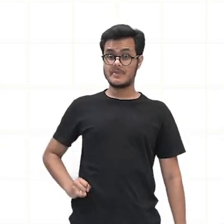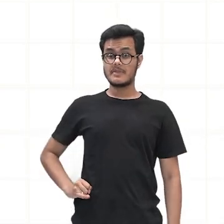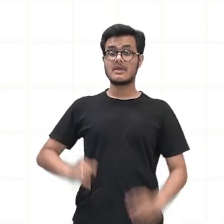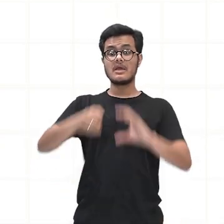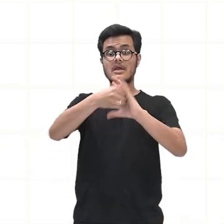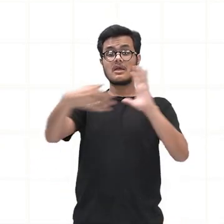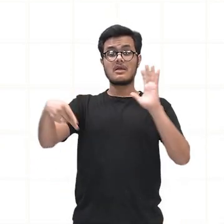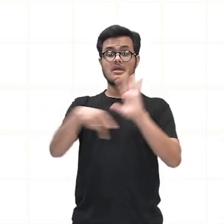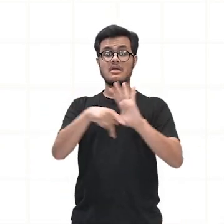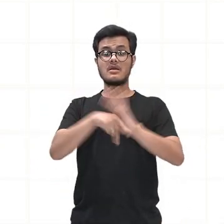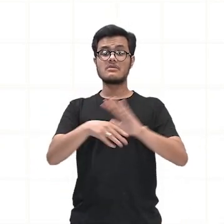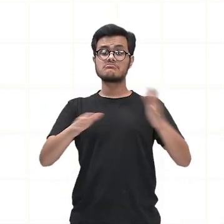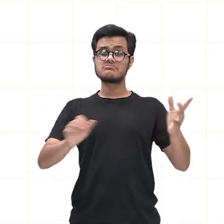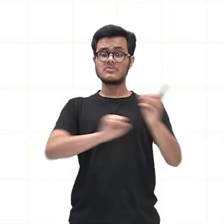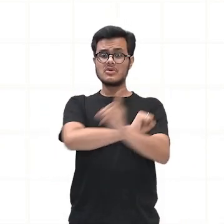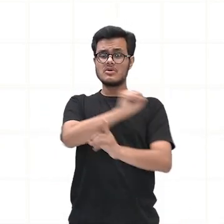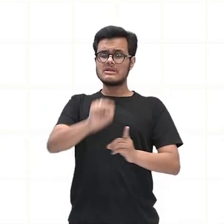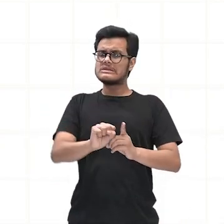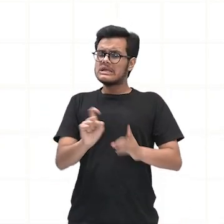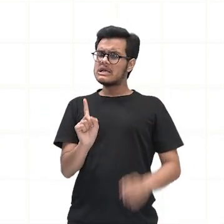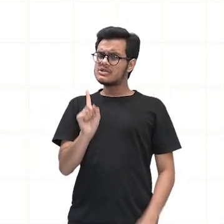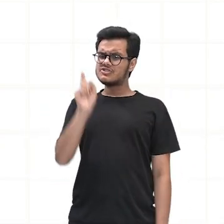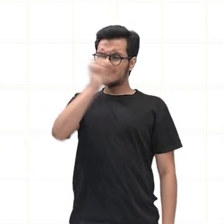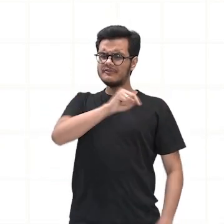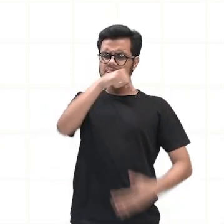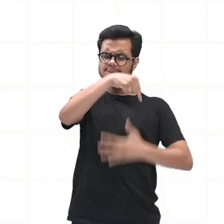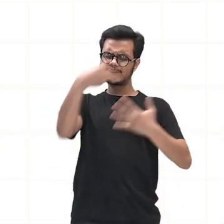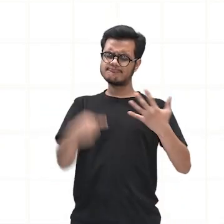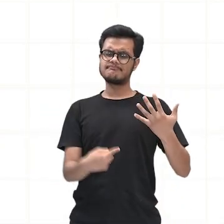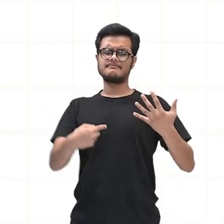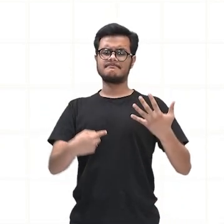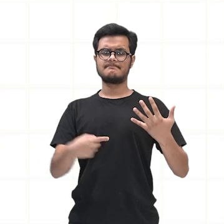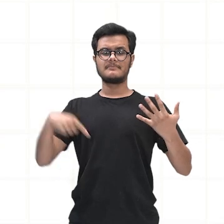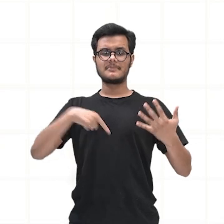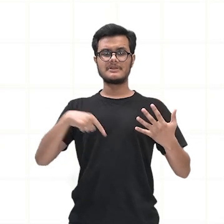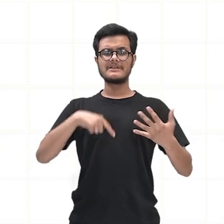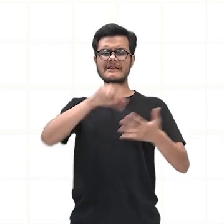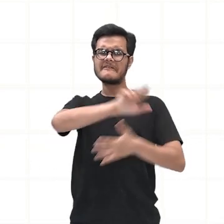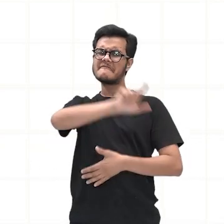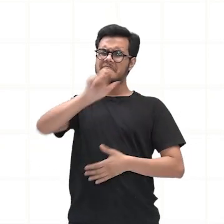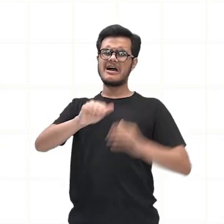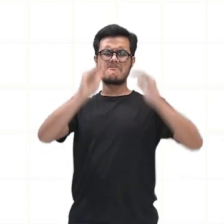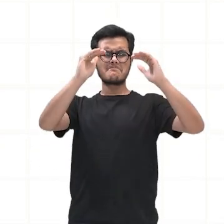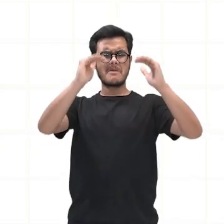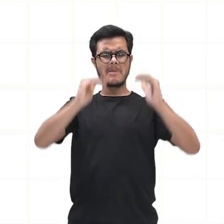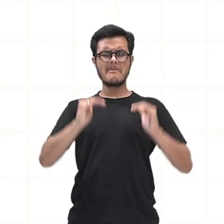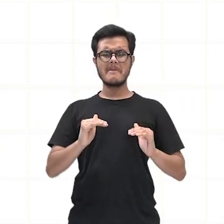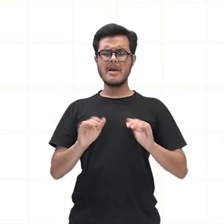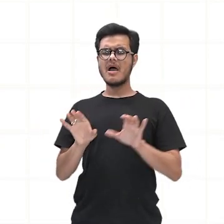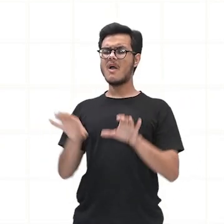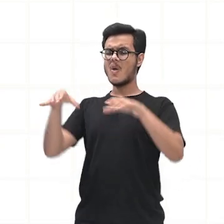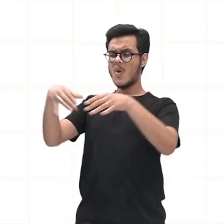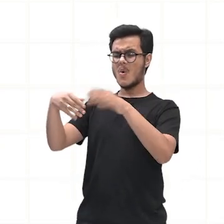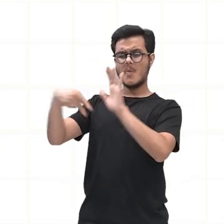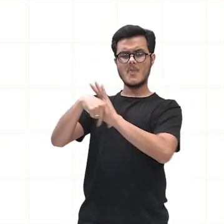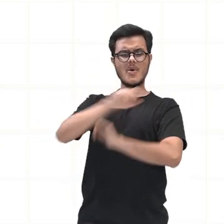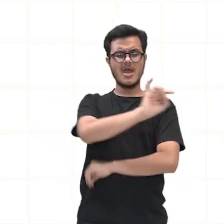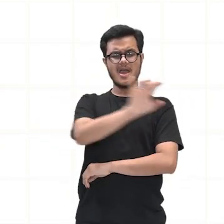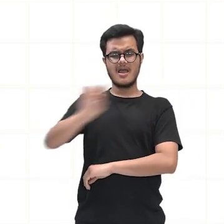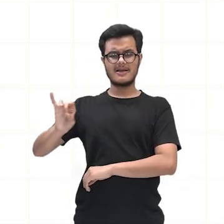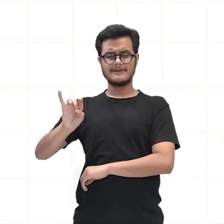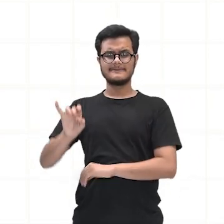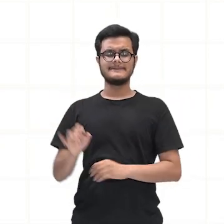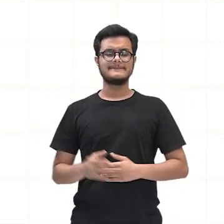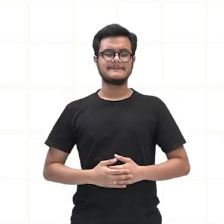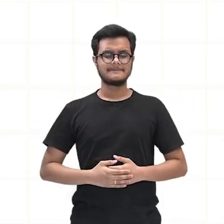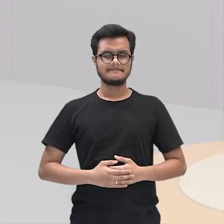caracterizada por uma estrutura social complexa que incorporava diversas camadas e grupos. Aí, olha